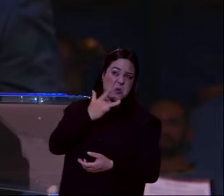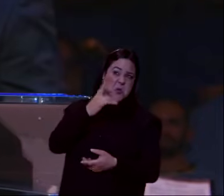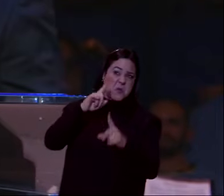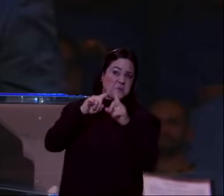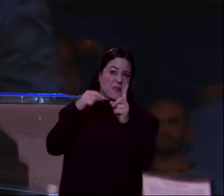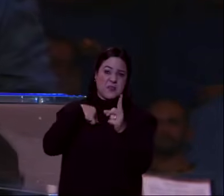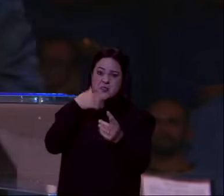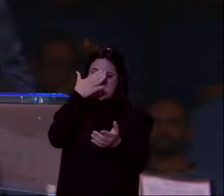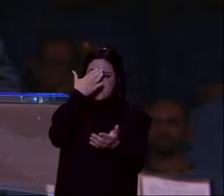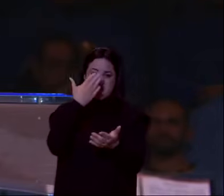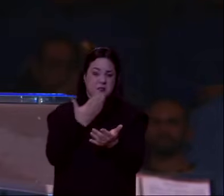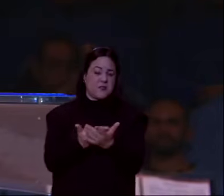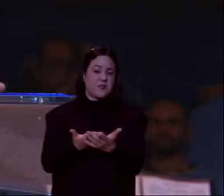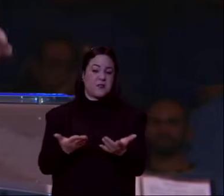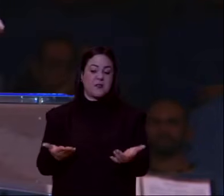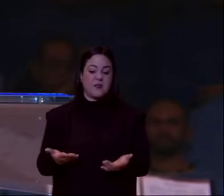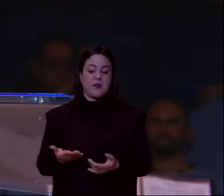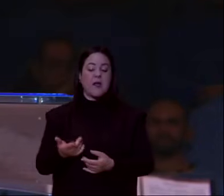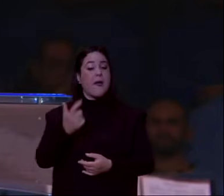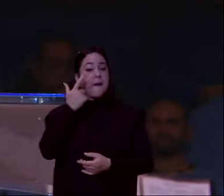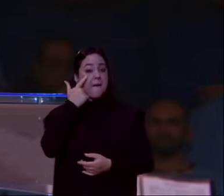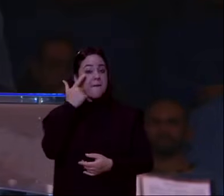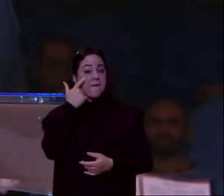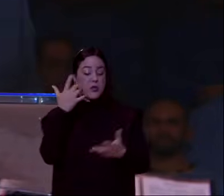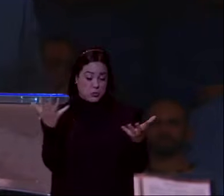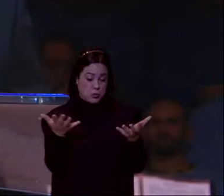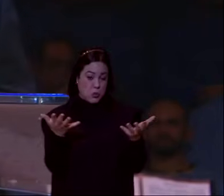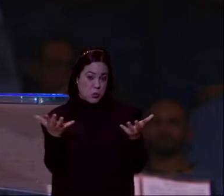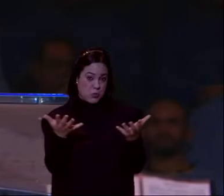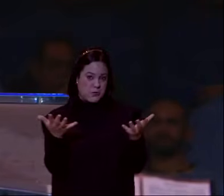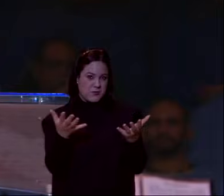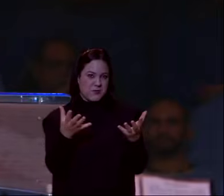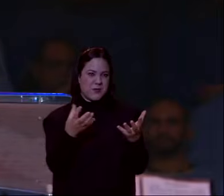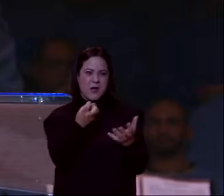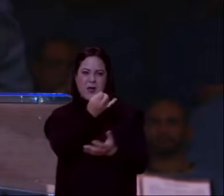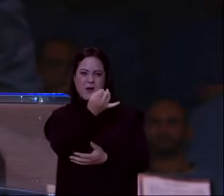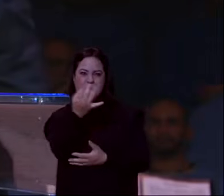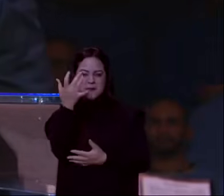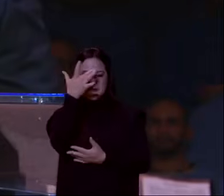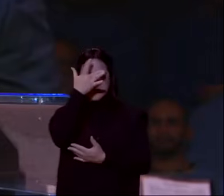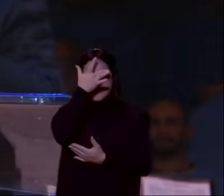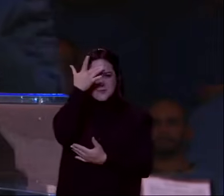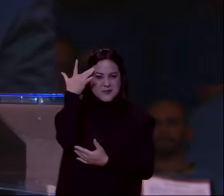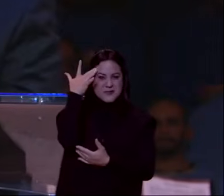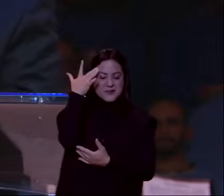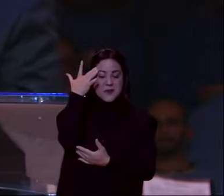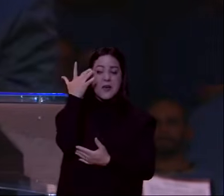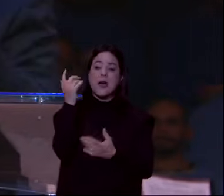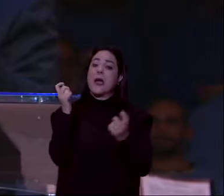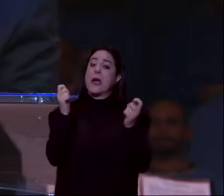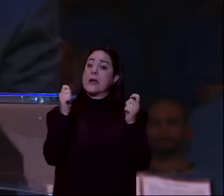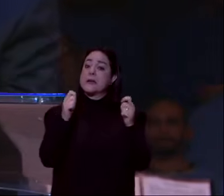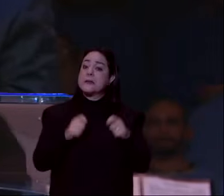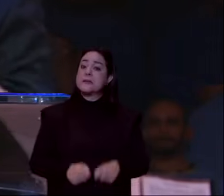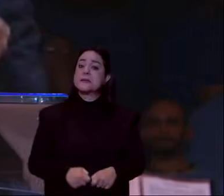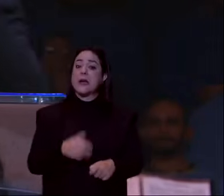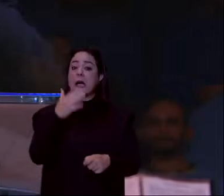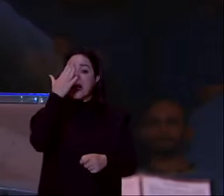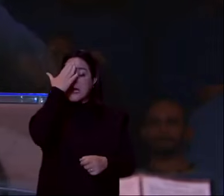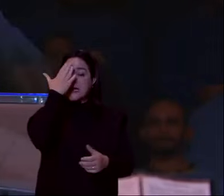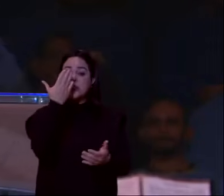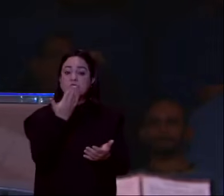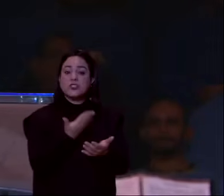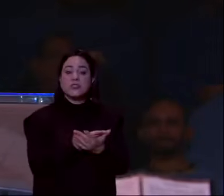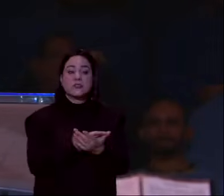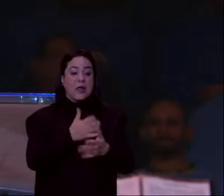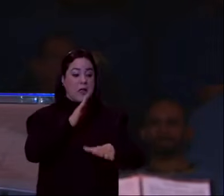nessas coisas. E eu vejo no mundo contemporâneo alguns que são mais capazes de crer na